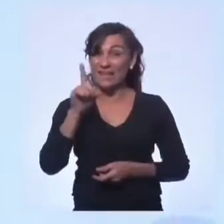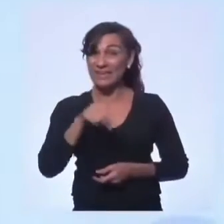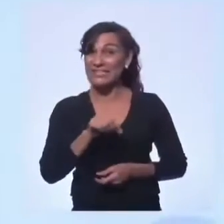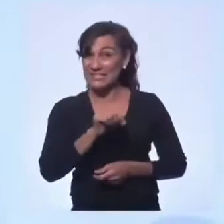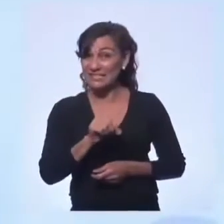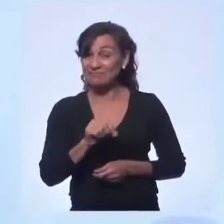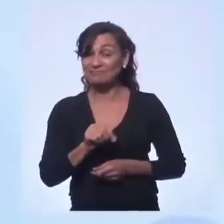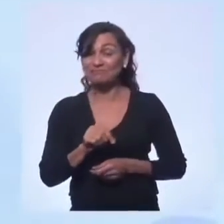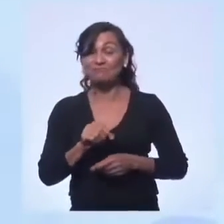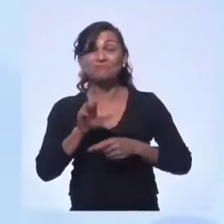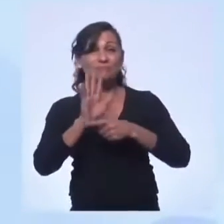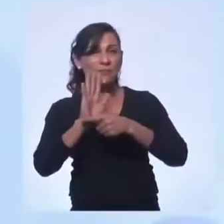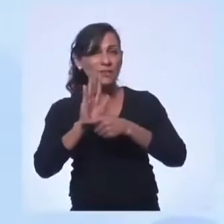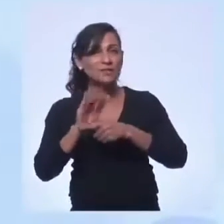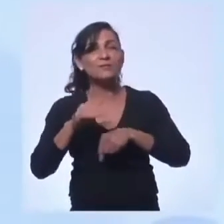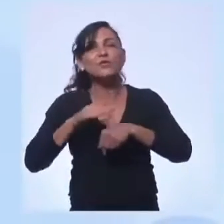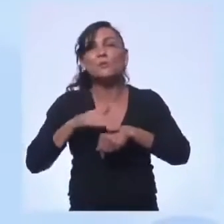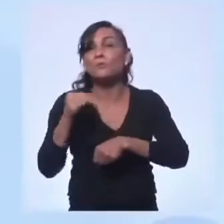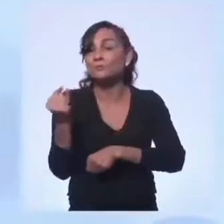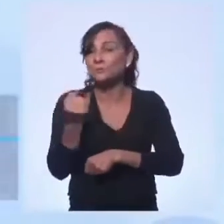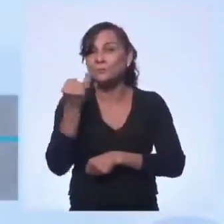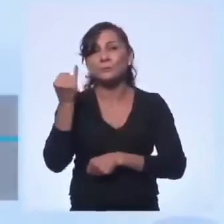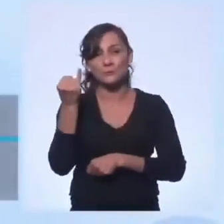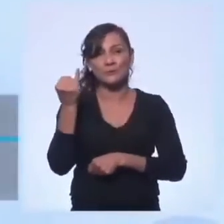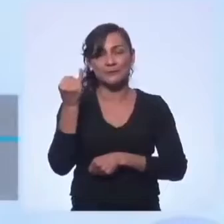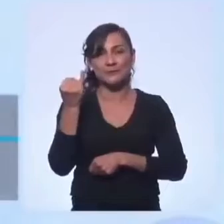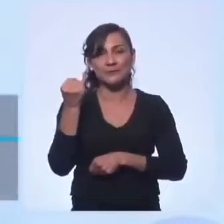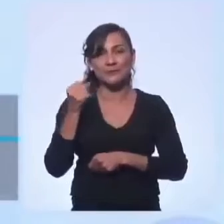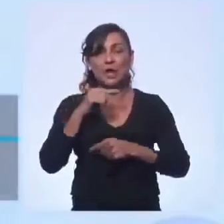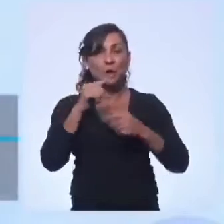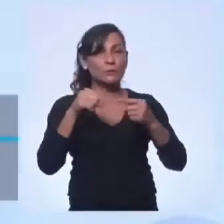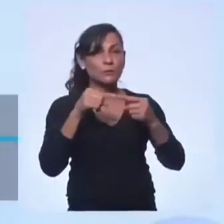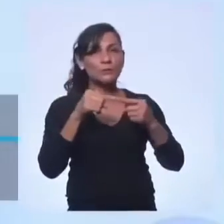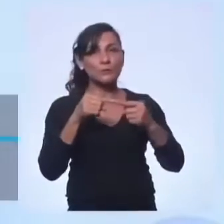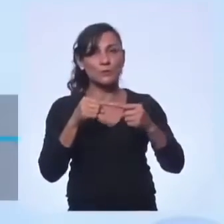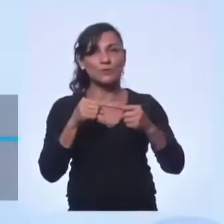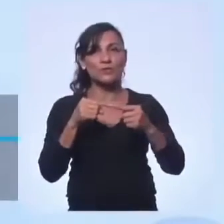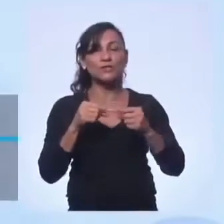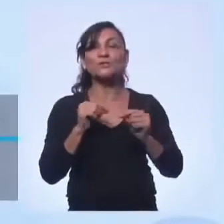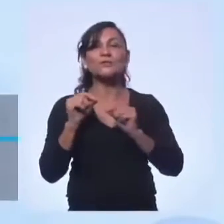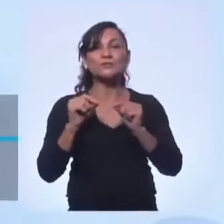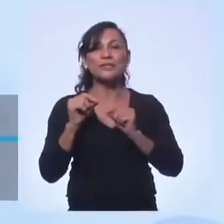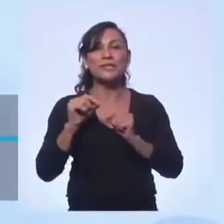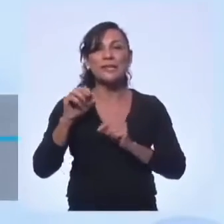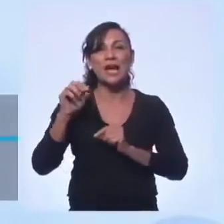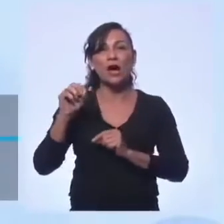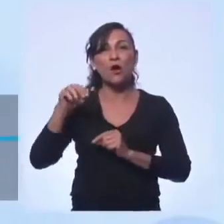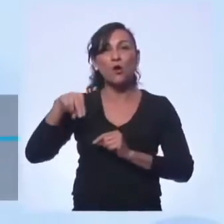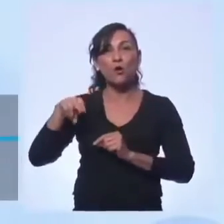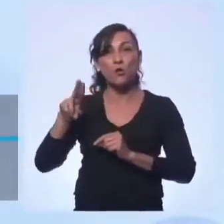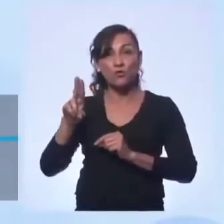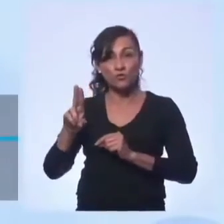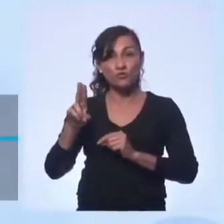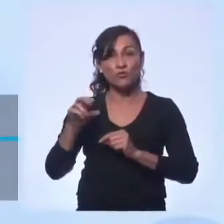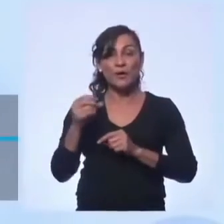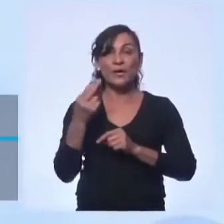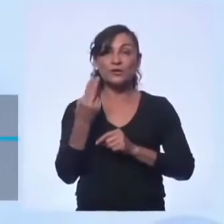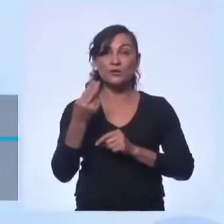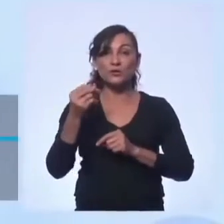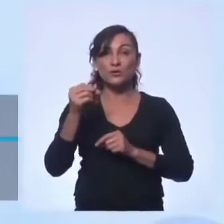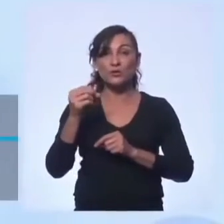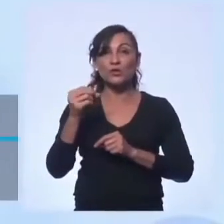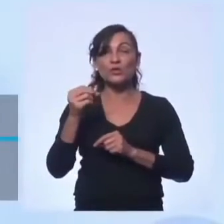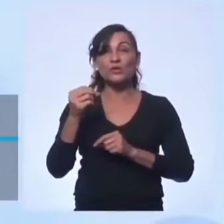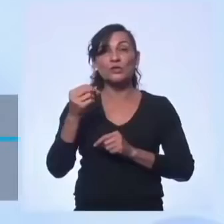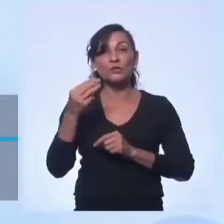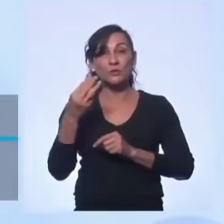Esse vídeo é muito importante, é um dos objetivos da ONU, né, para 2030, né, falando aí